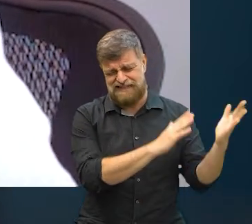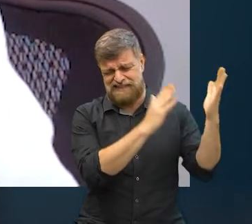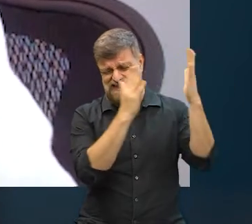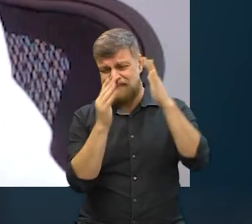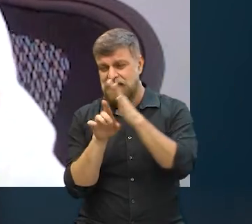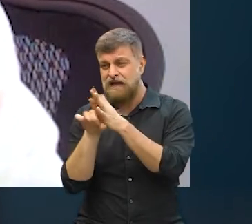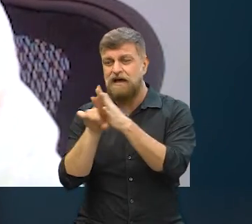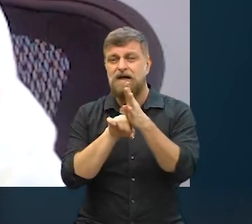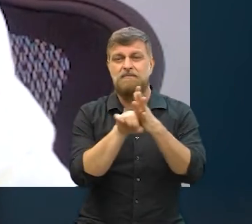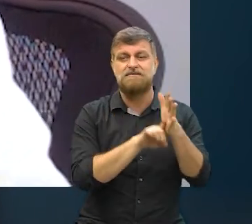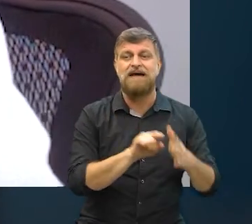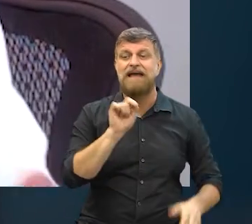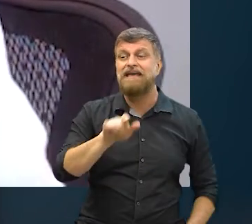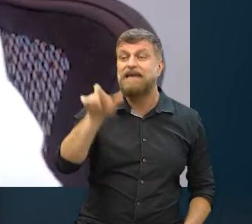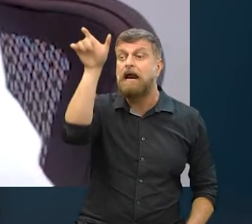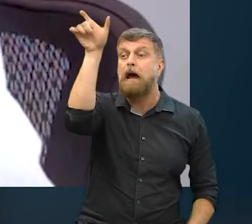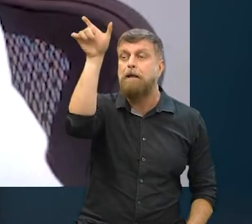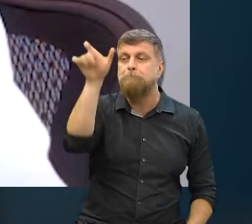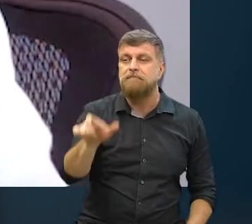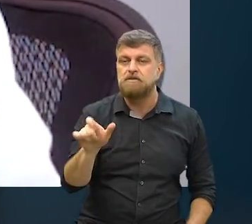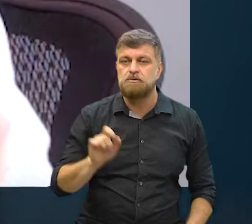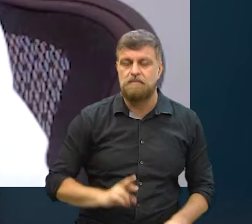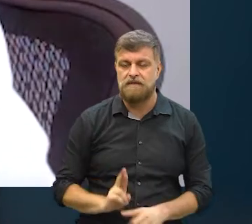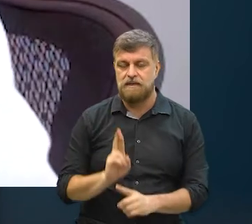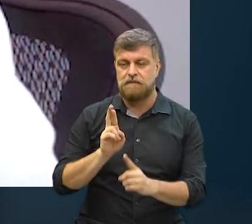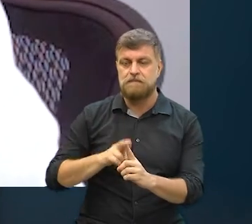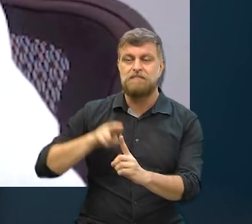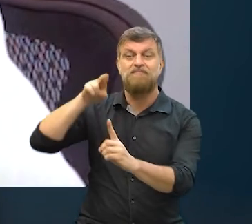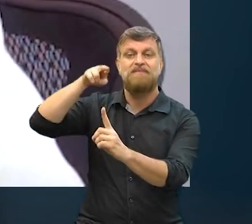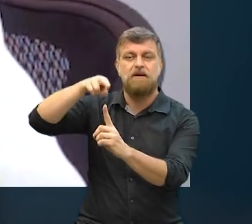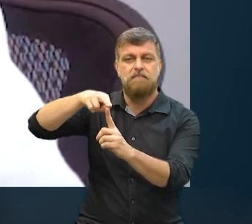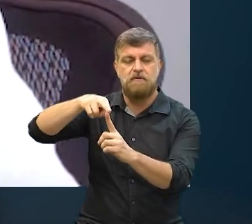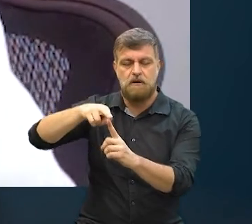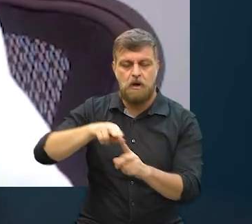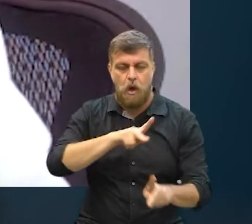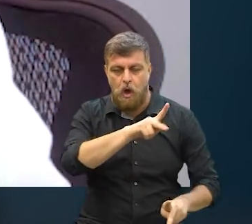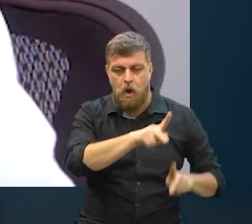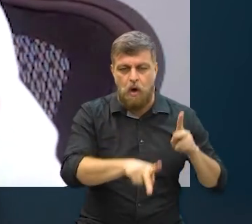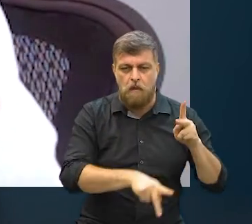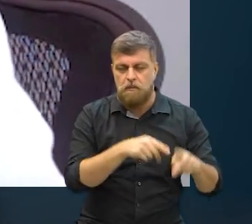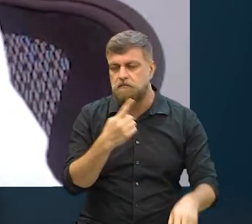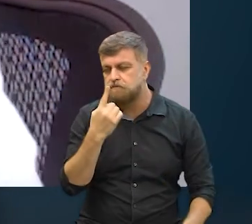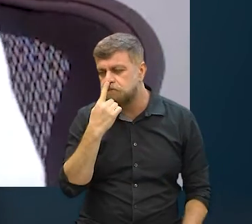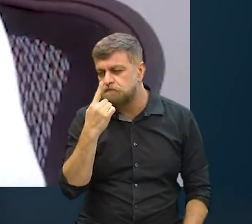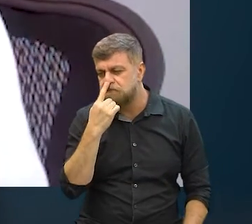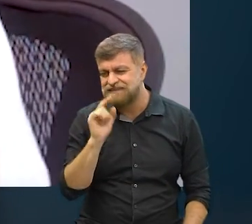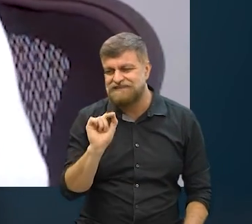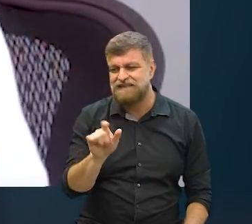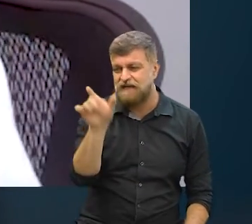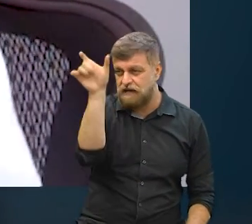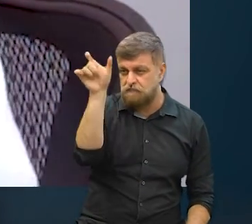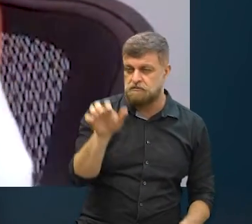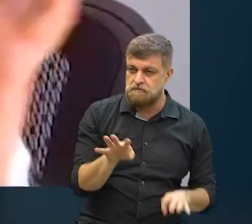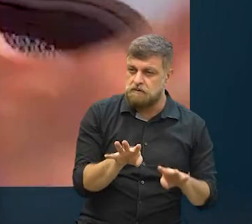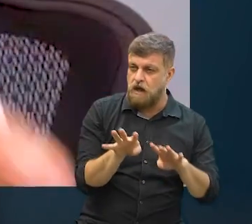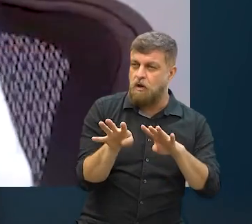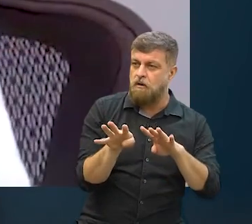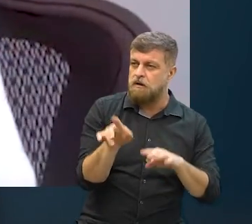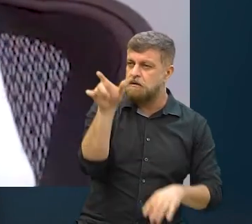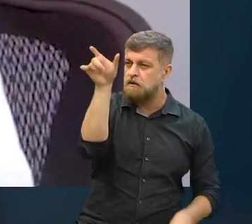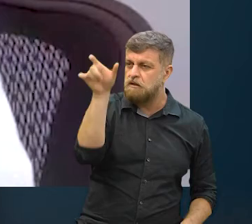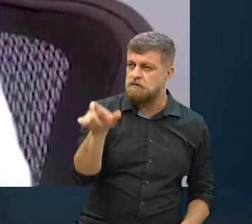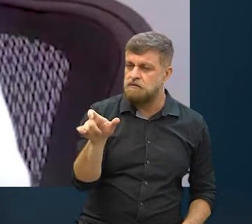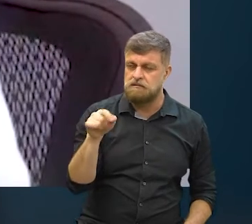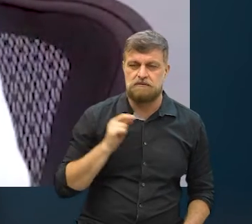inteiro para pesquisar a melhor persona. O que o nosso público se identifica, qual que é aquela pessoa que ela olha e fala,